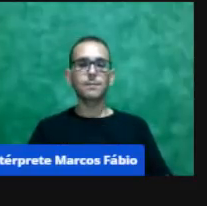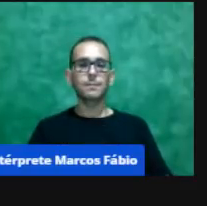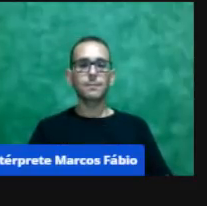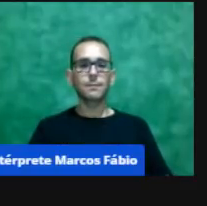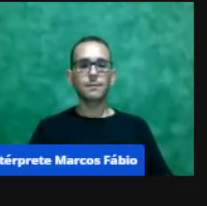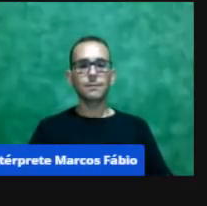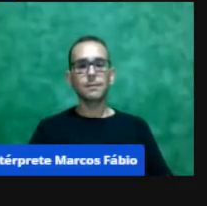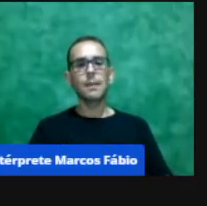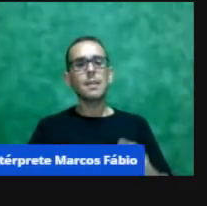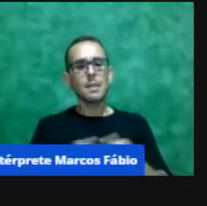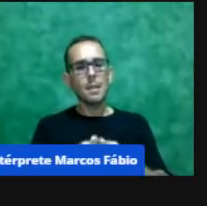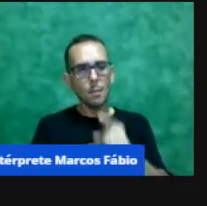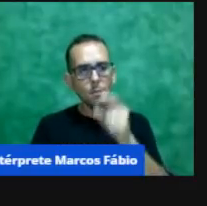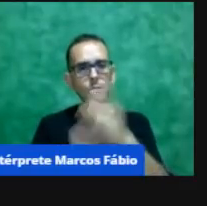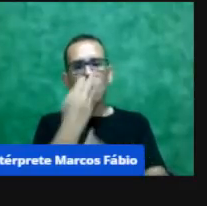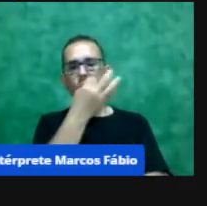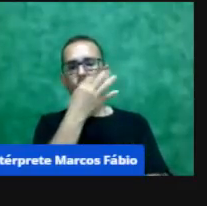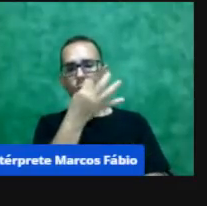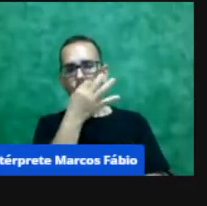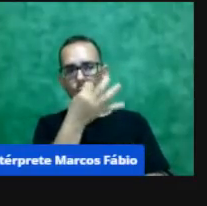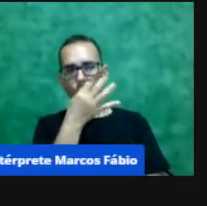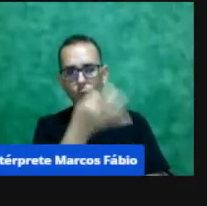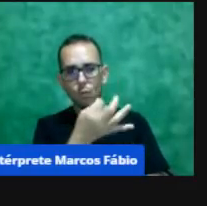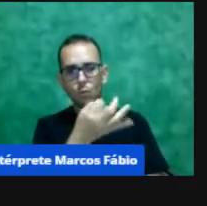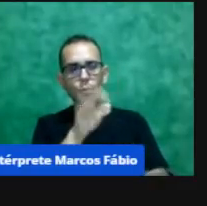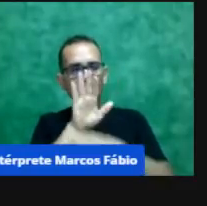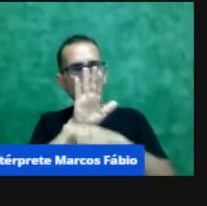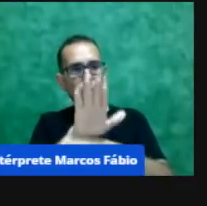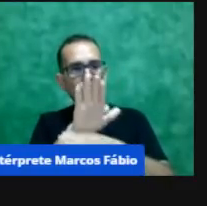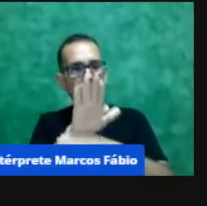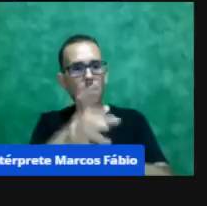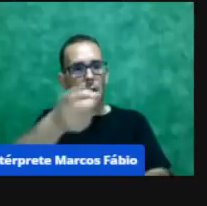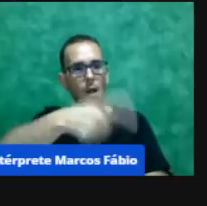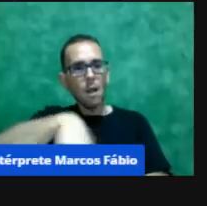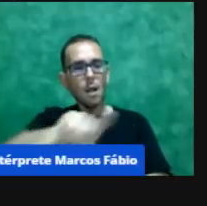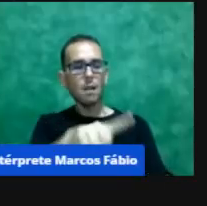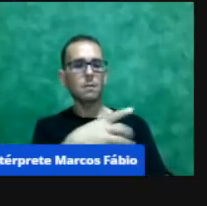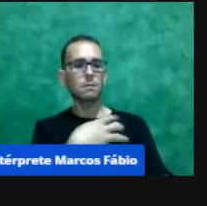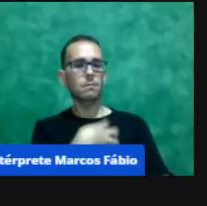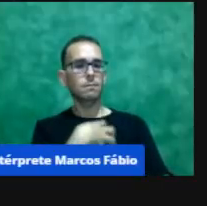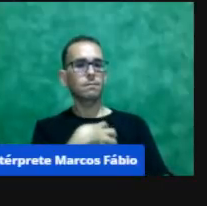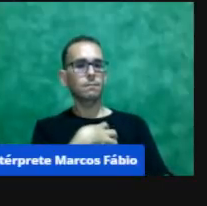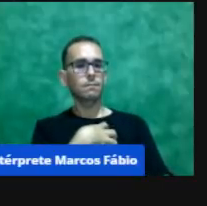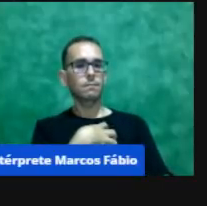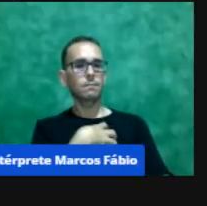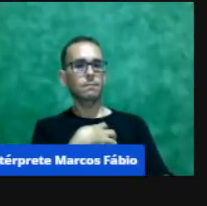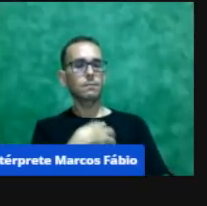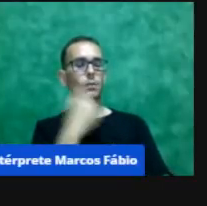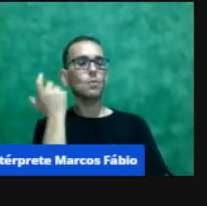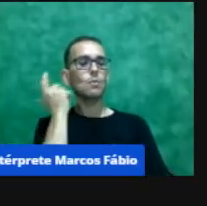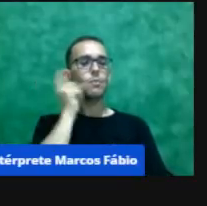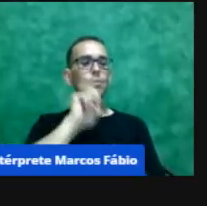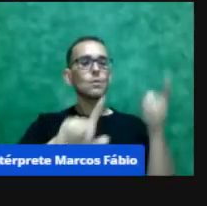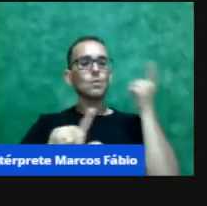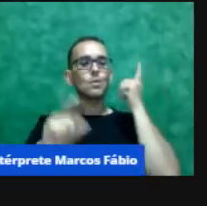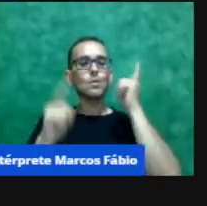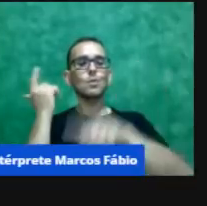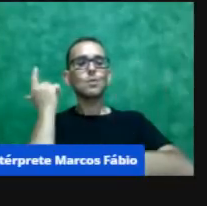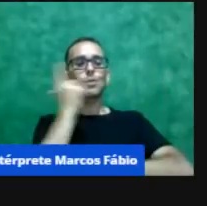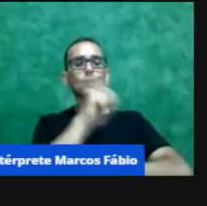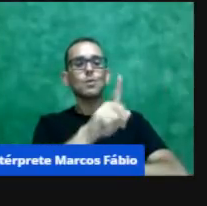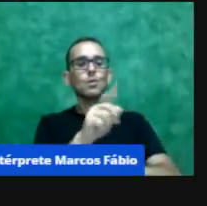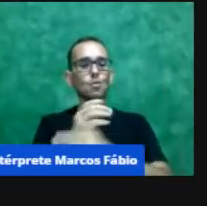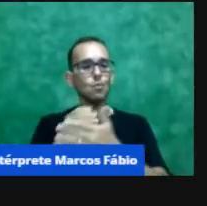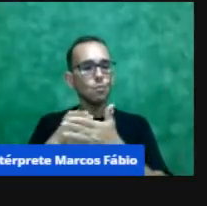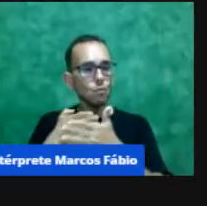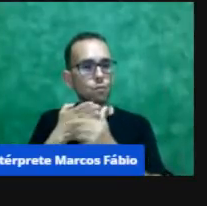Surgem como uma opção de proporcionar aos estudantes situações que consigam guiar o próprio